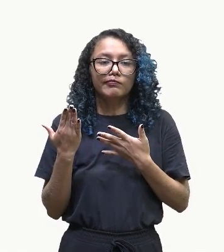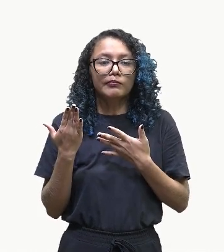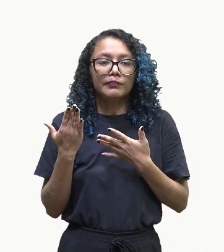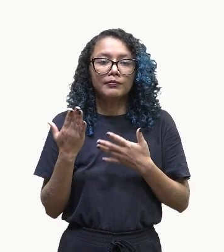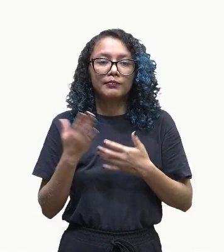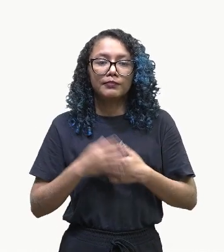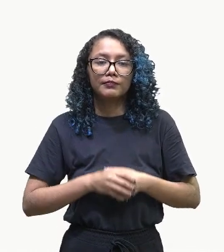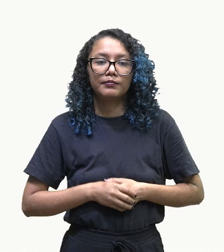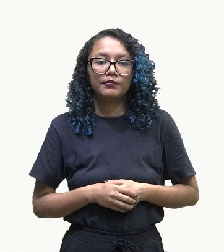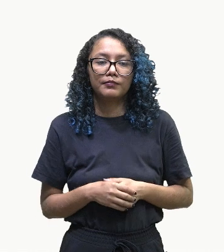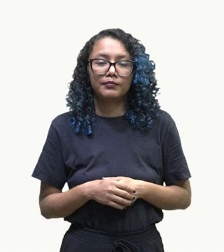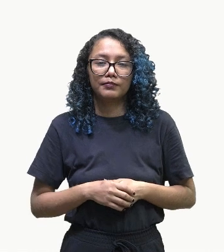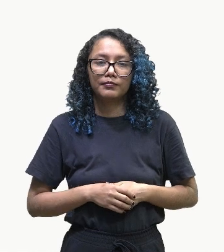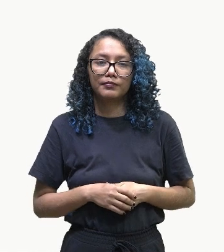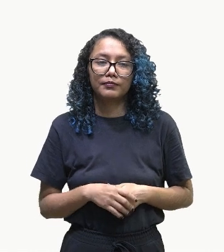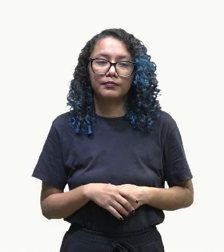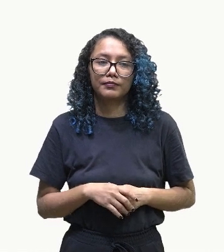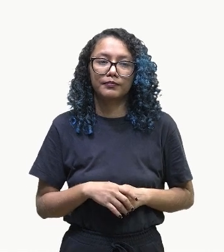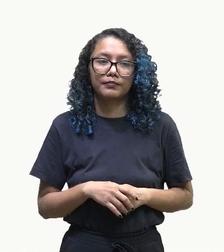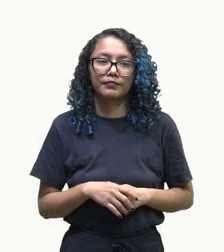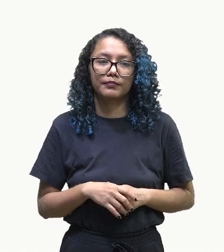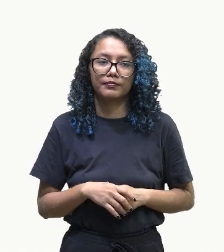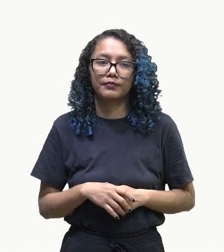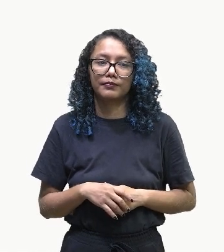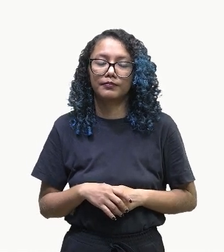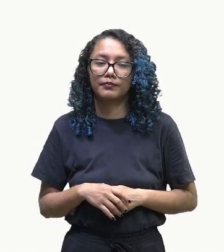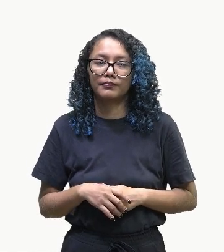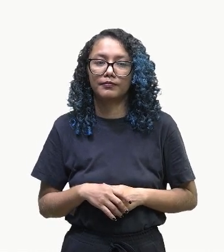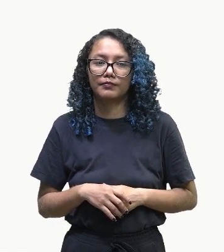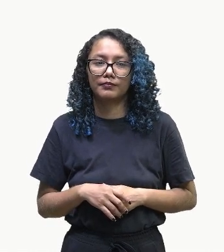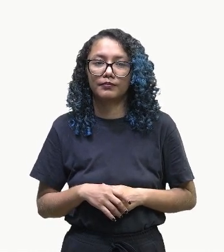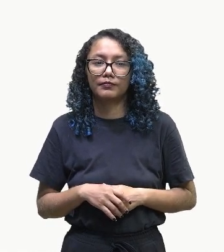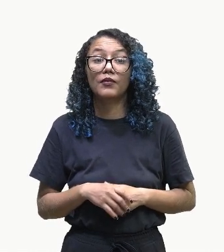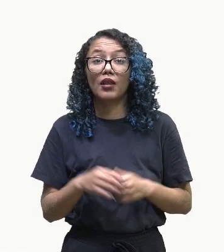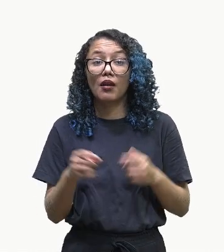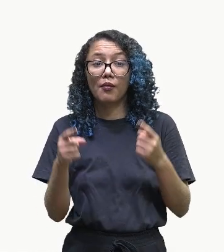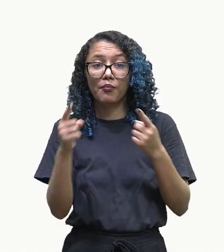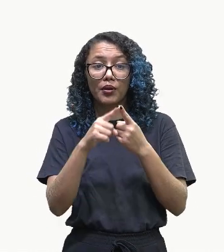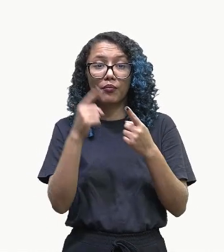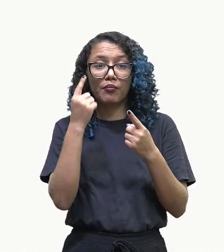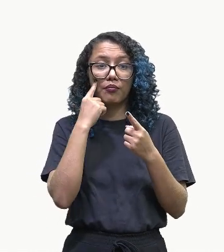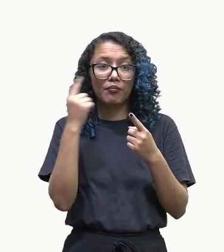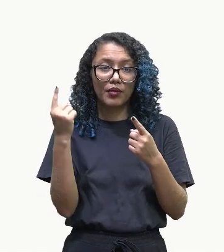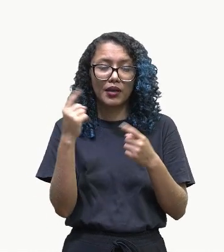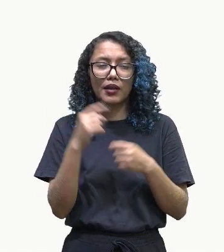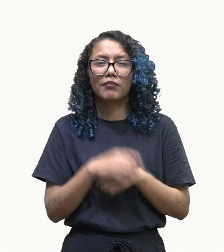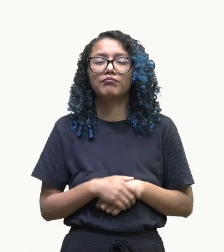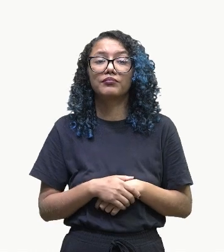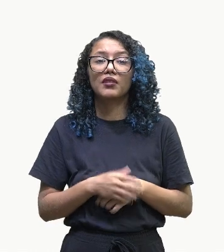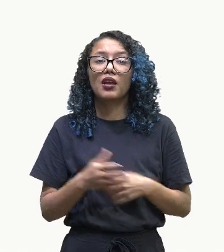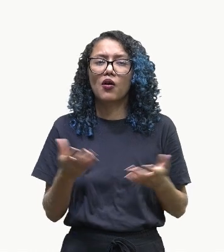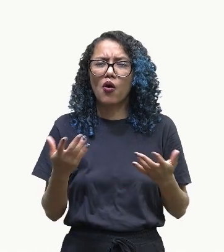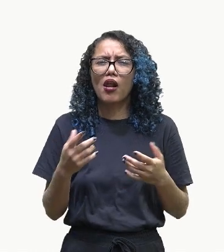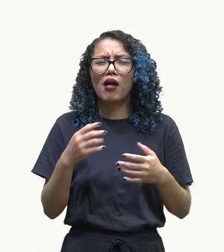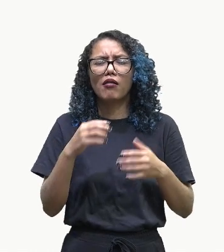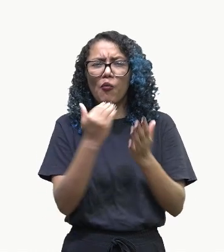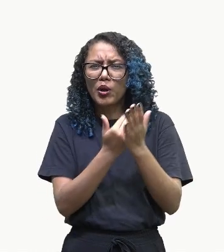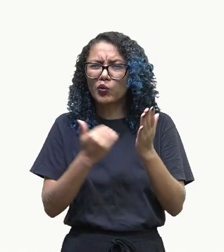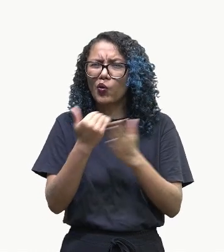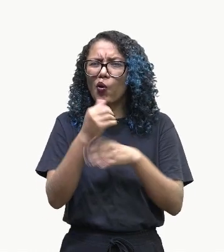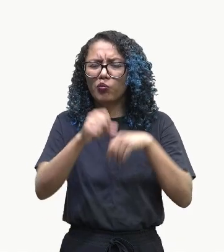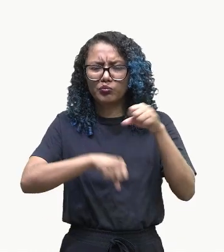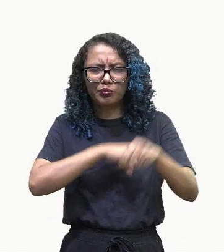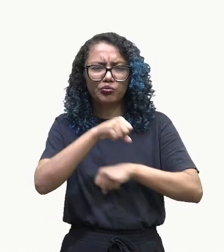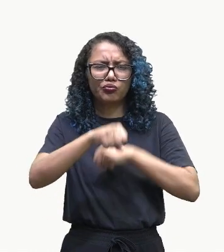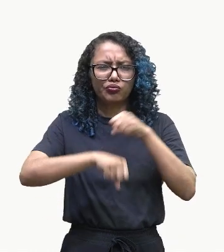a menudo, né? Ou seja, cada vez circulavam mais bicicletas no parque, a estrada estava